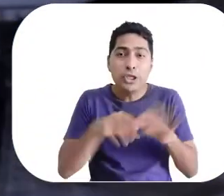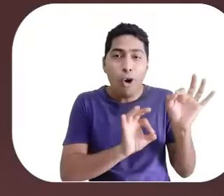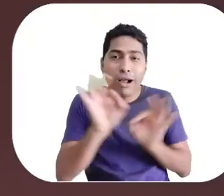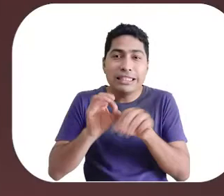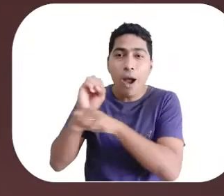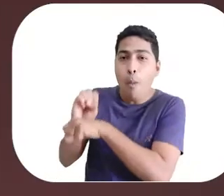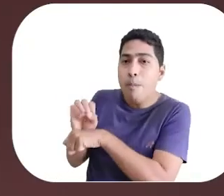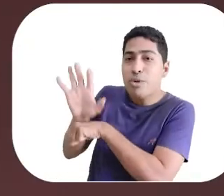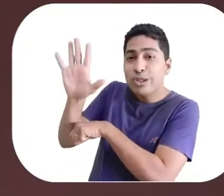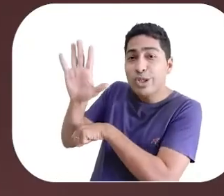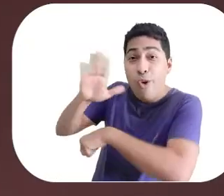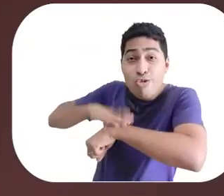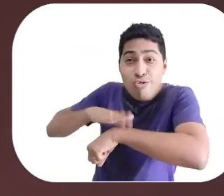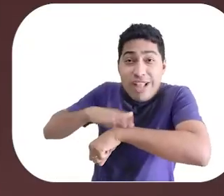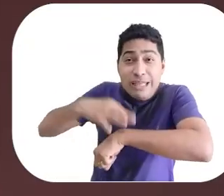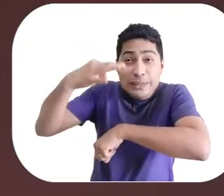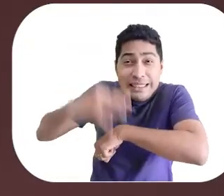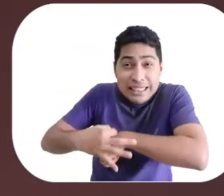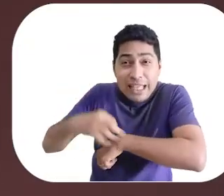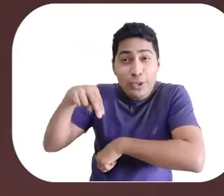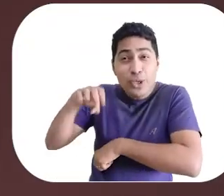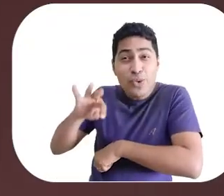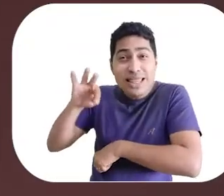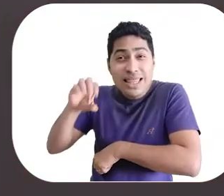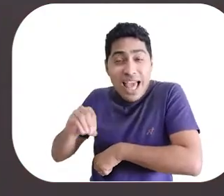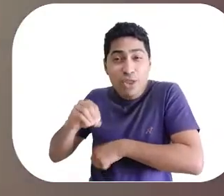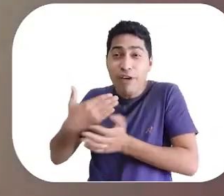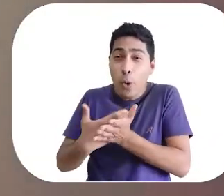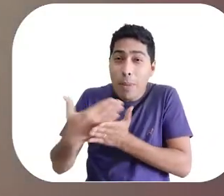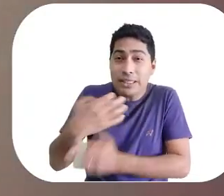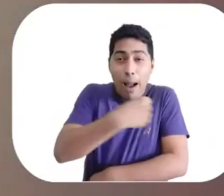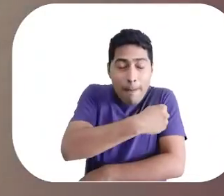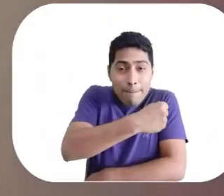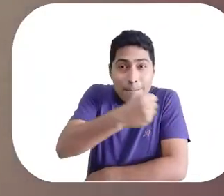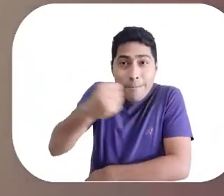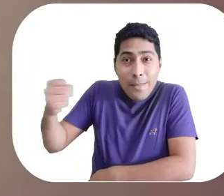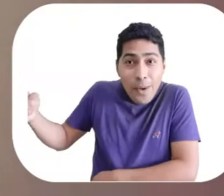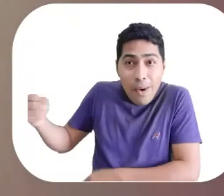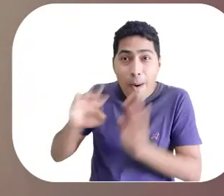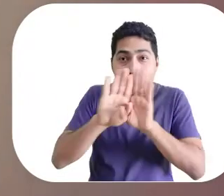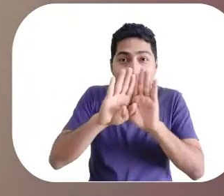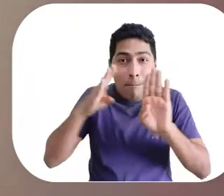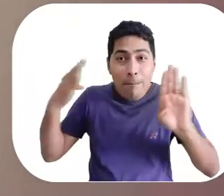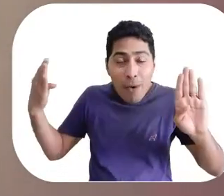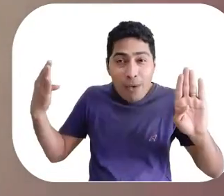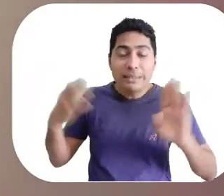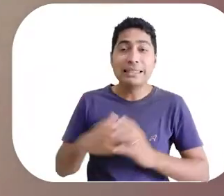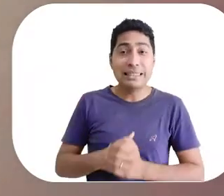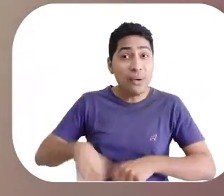projetor, no timing que o Neto vai abrir a porta para que o coreano apareça na projeção. Então esse é um